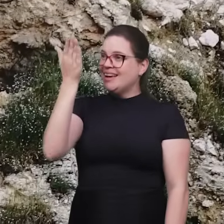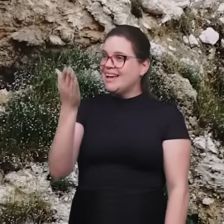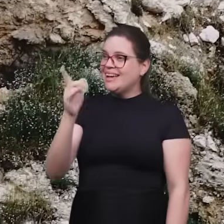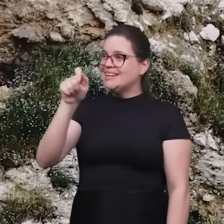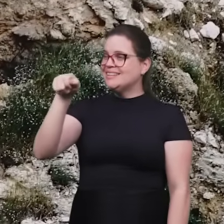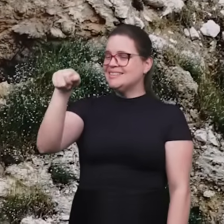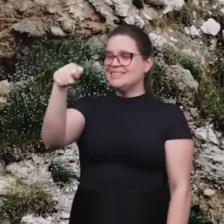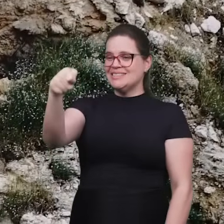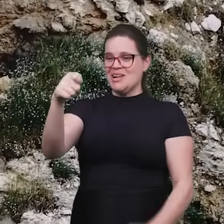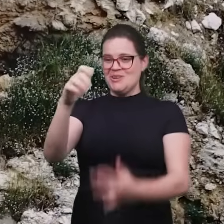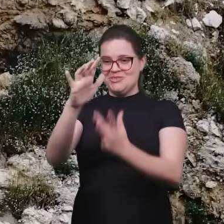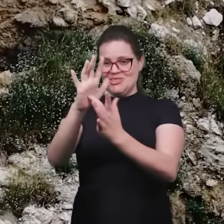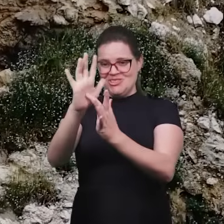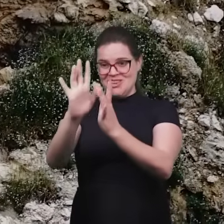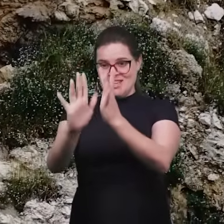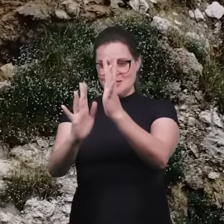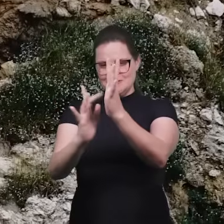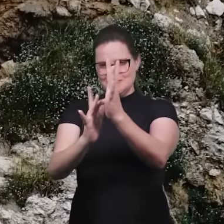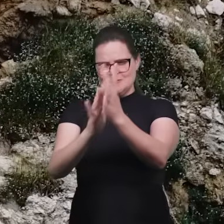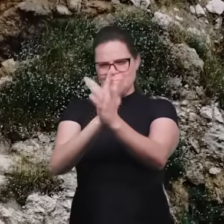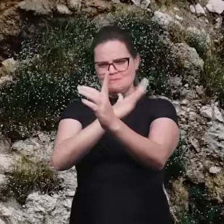foi o